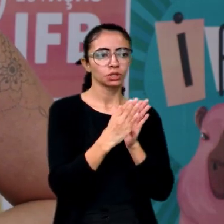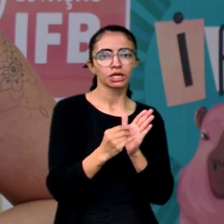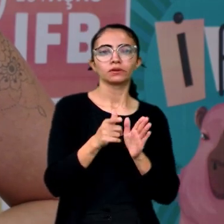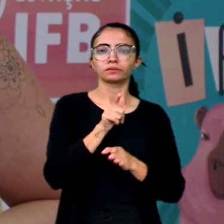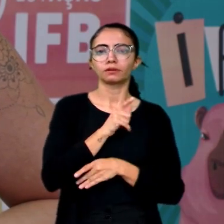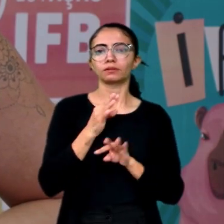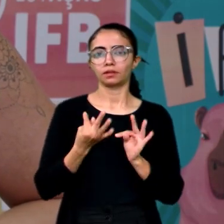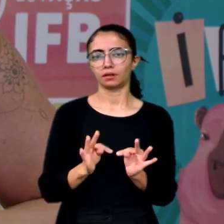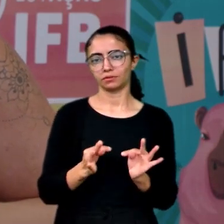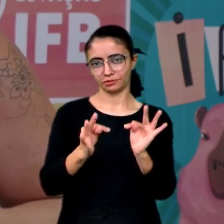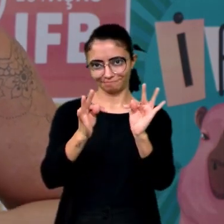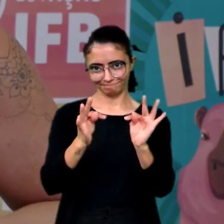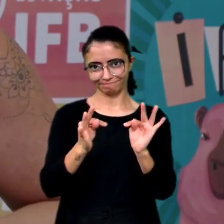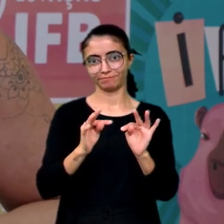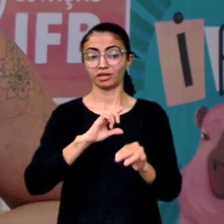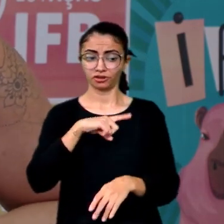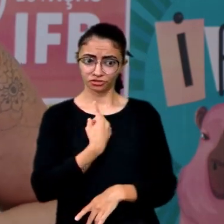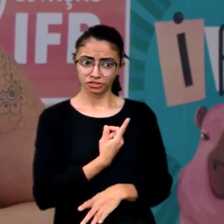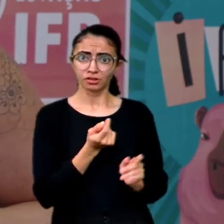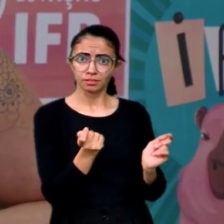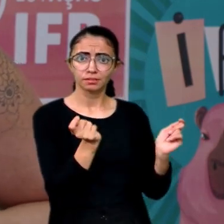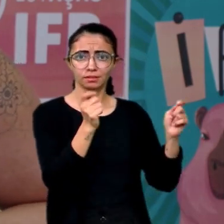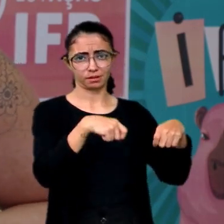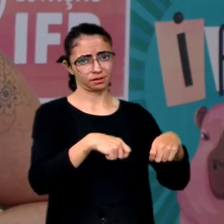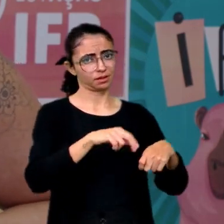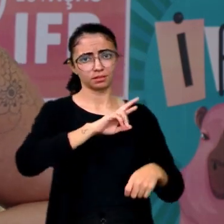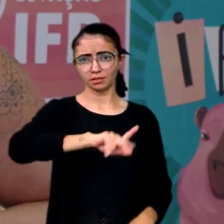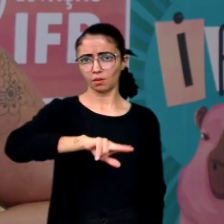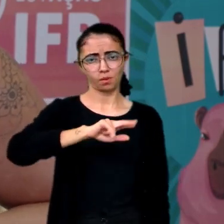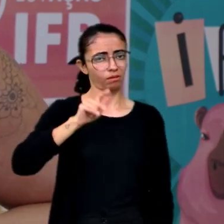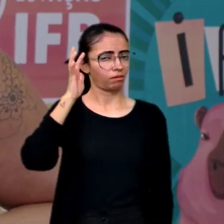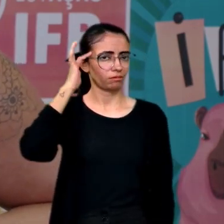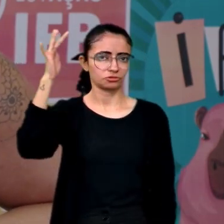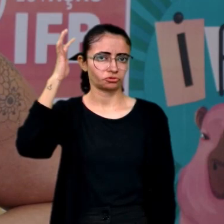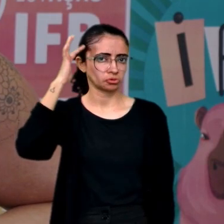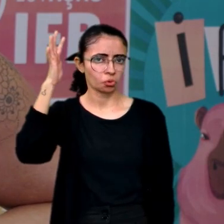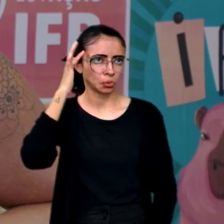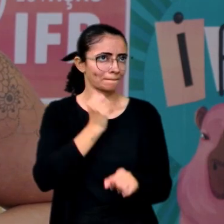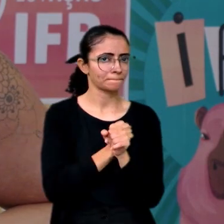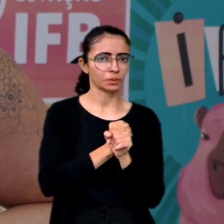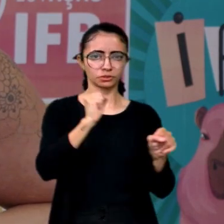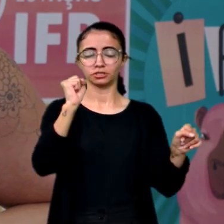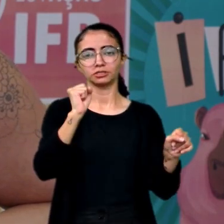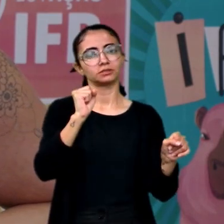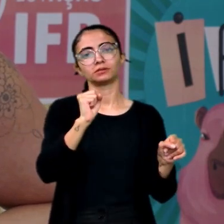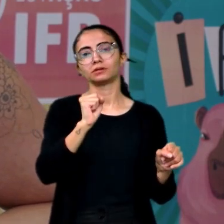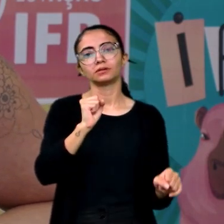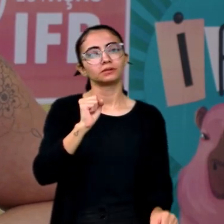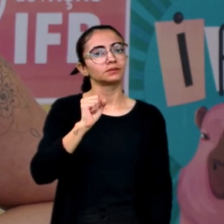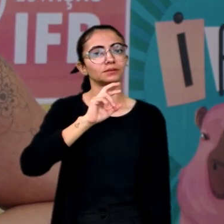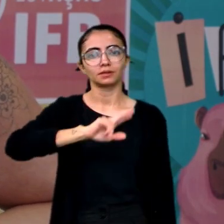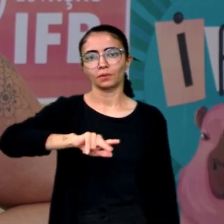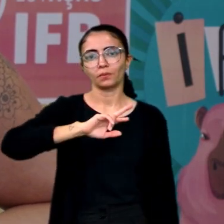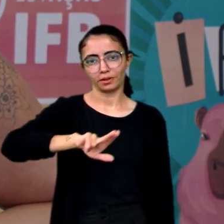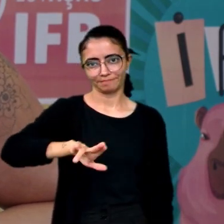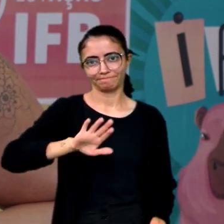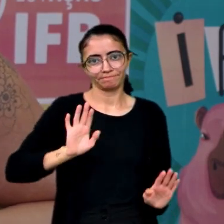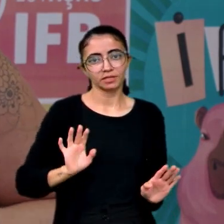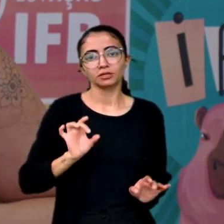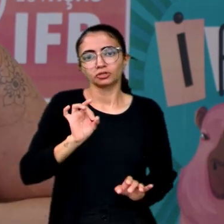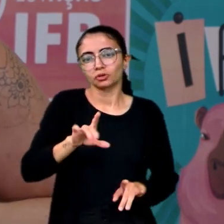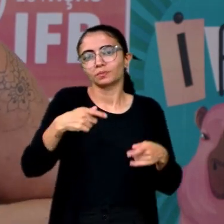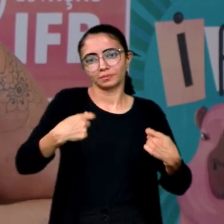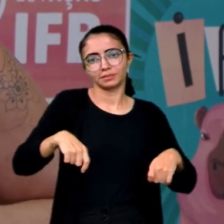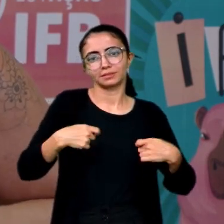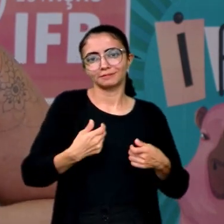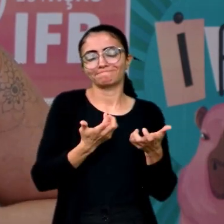gente tem condições, não é utópico e nem inalcançável. Tem que querer. É isso.